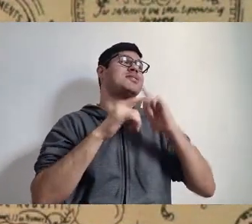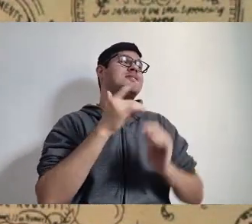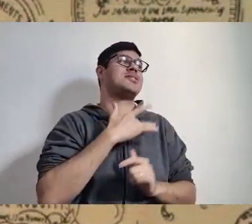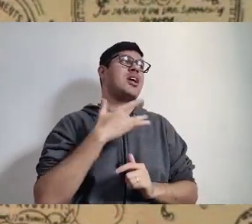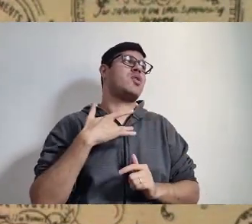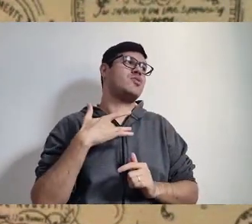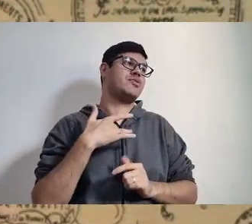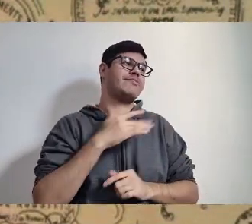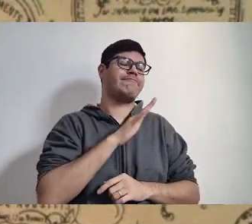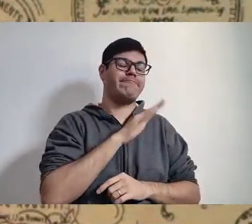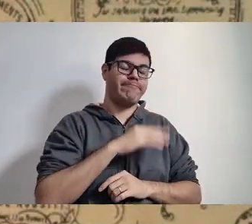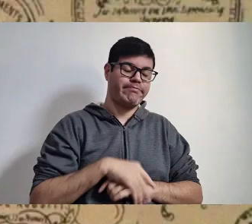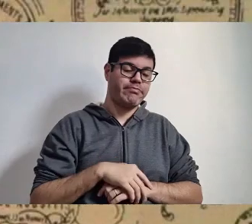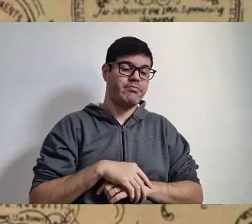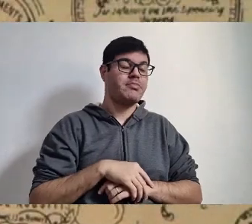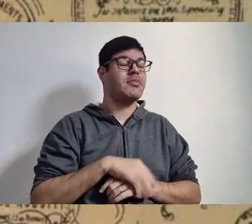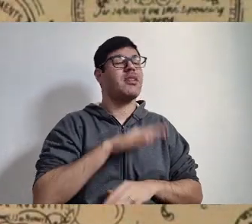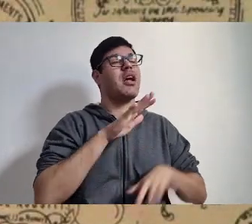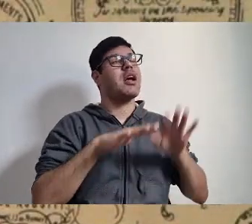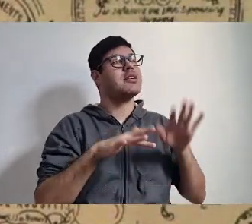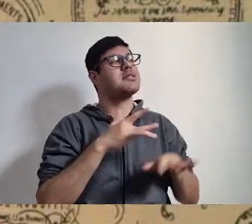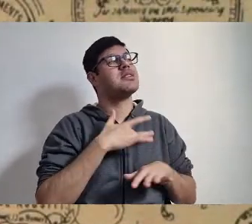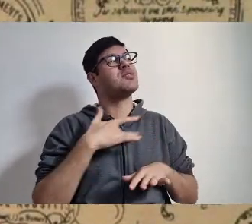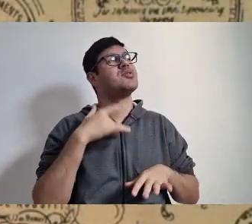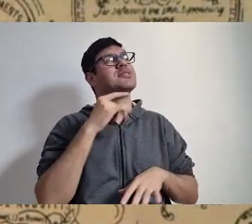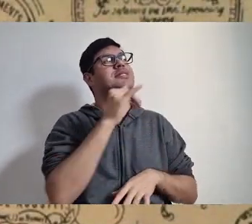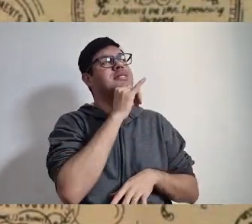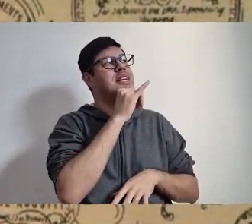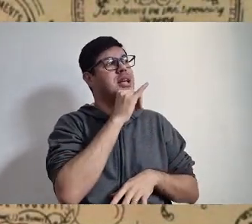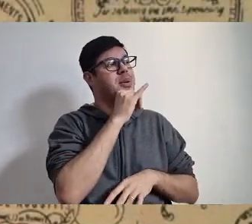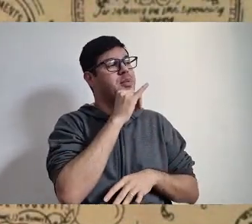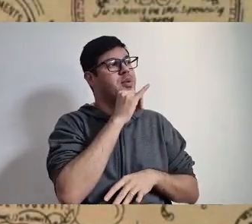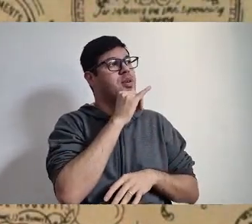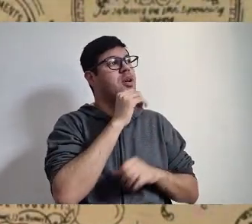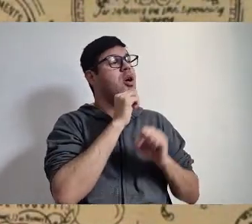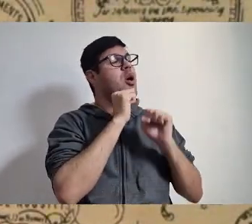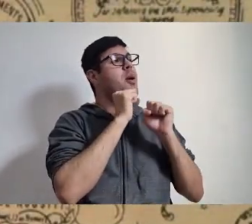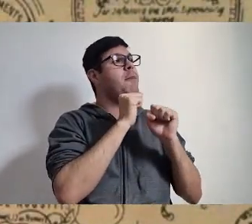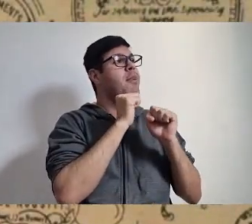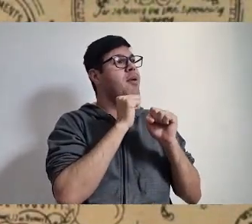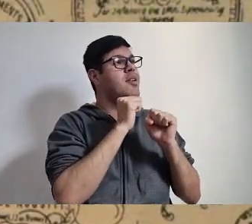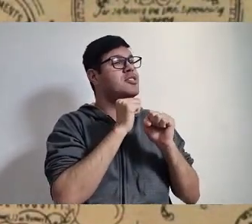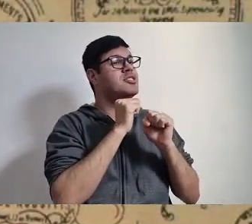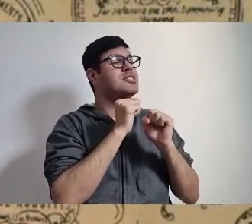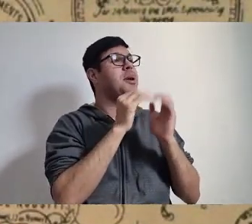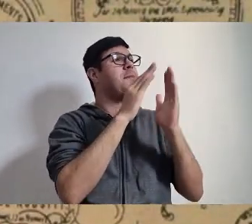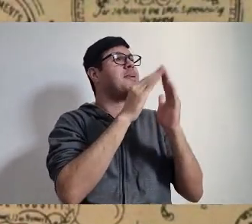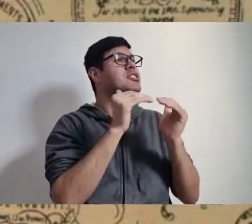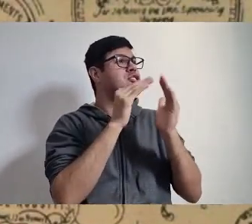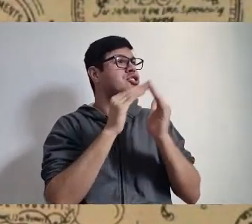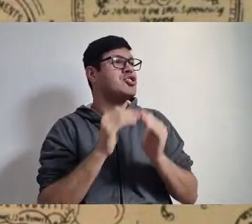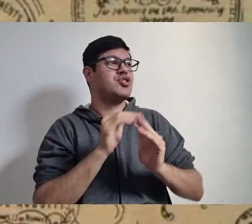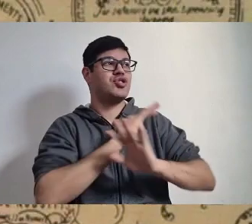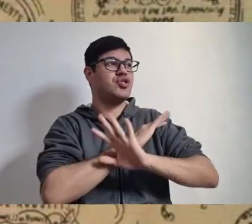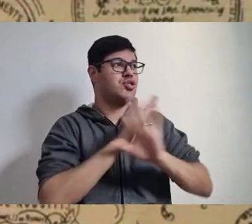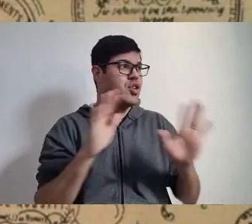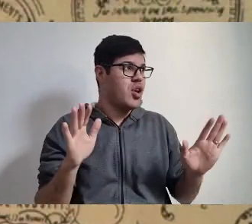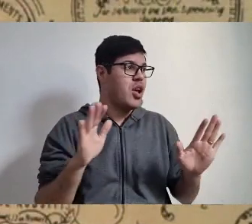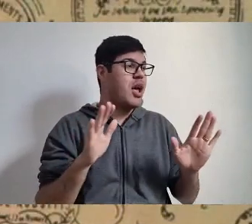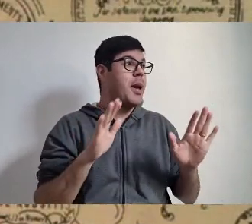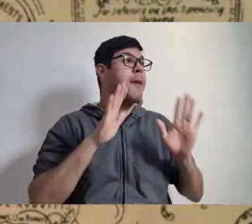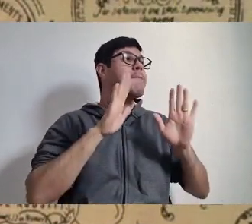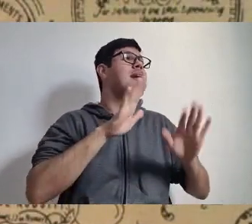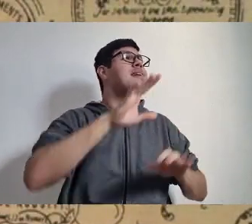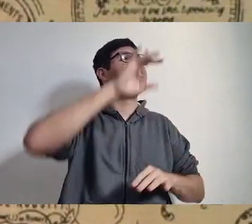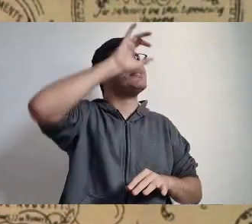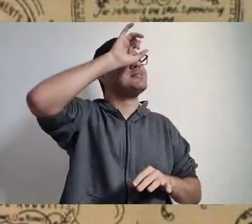olha só, a saúde, por exemplo, ela pode fazer só o que está licitado. A Santa Casa não está mais conseguindo fazer, por